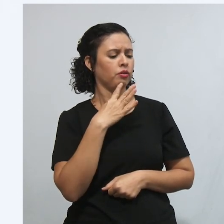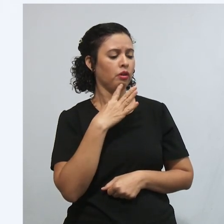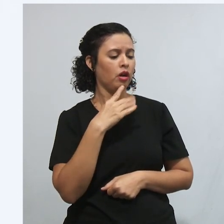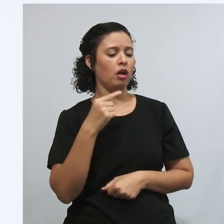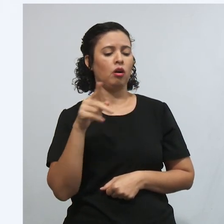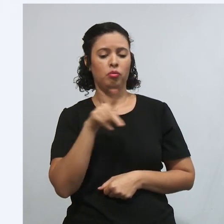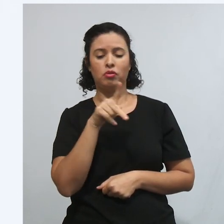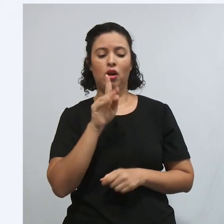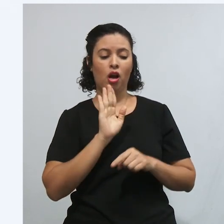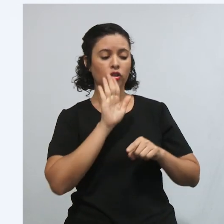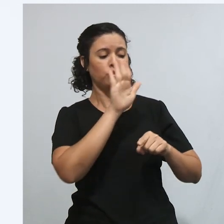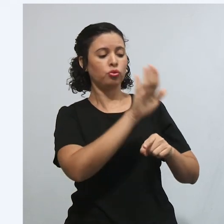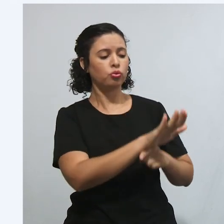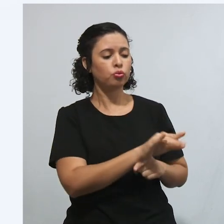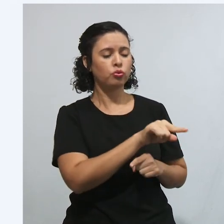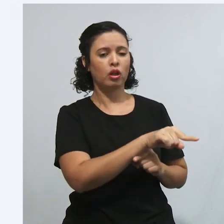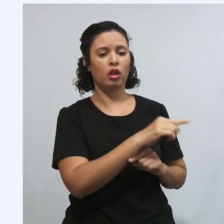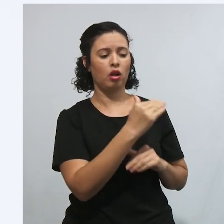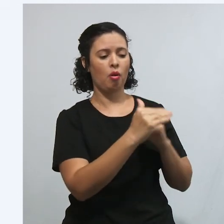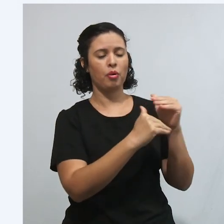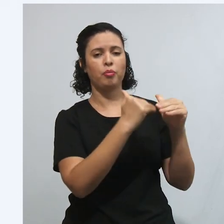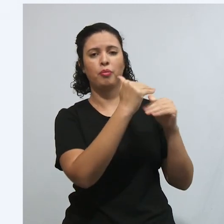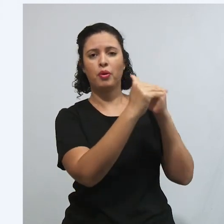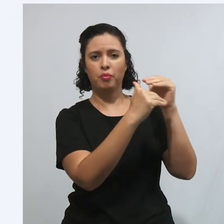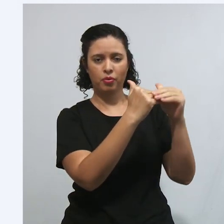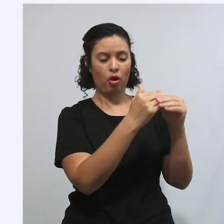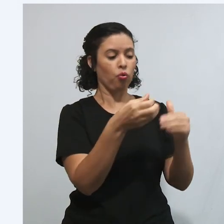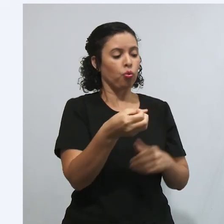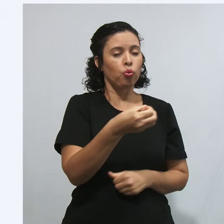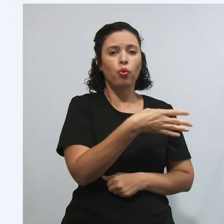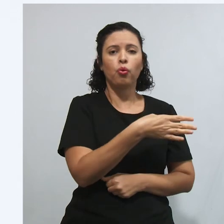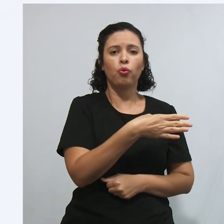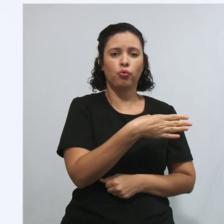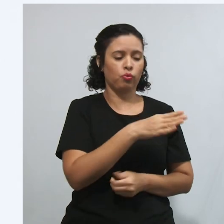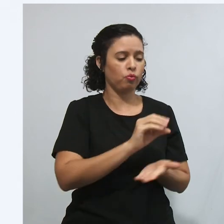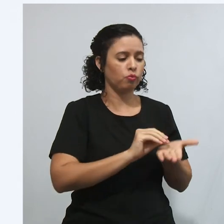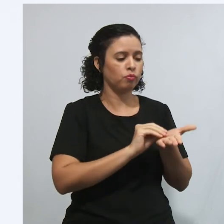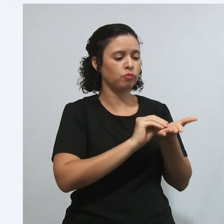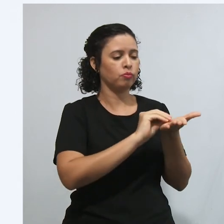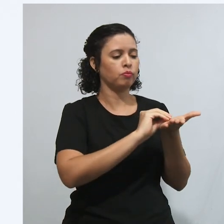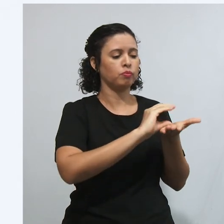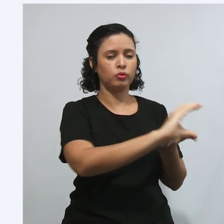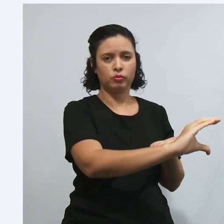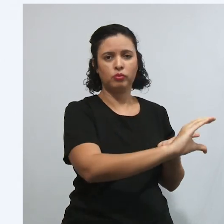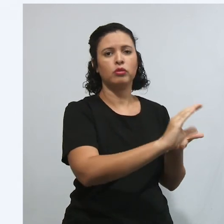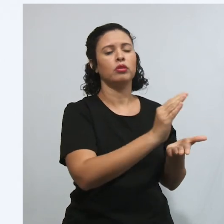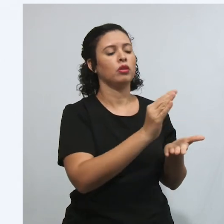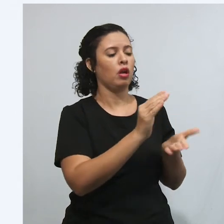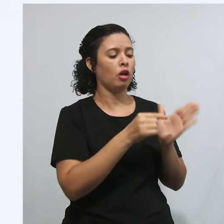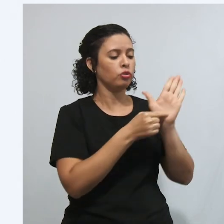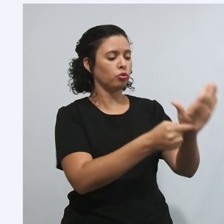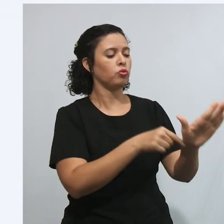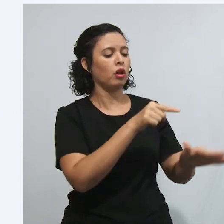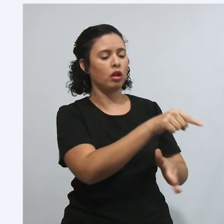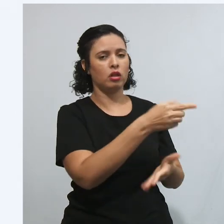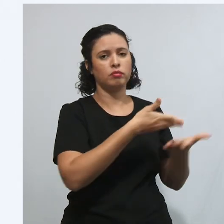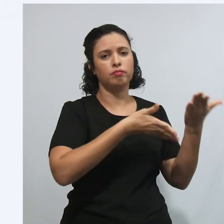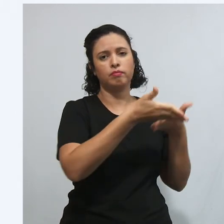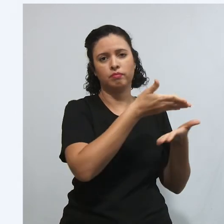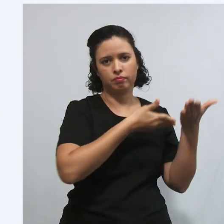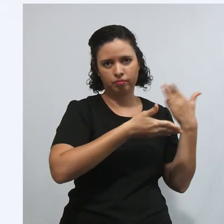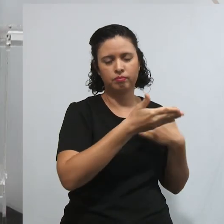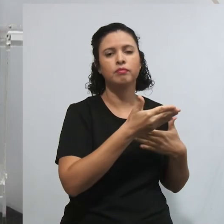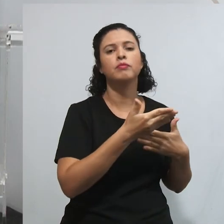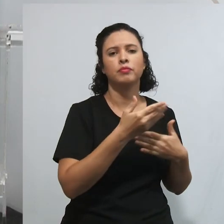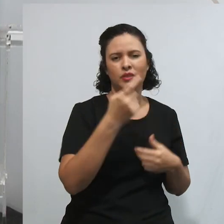seja, que a desafia para o que ela ainda não sabe ou ainda não é capaz de fazer sem a ajuda de outras pessoas. E veja